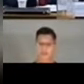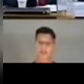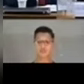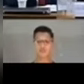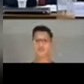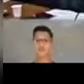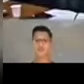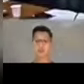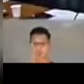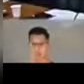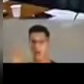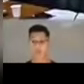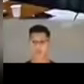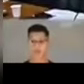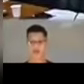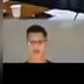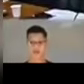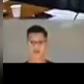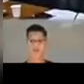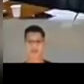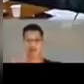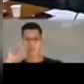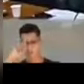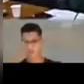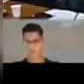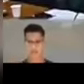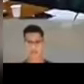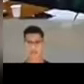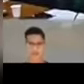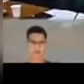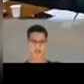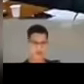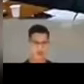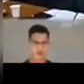Vossa Excelência não pode acusar e depois determinar a prisão. O senhor.